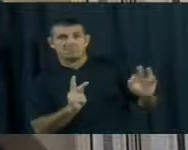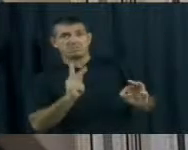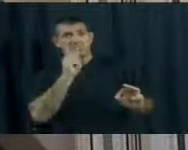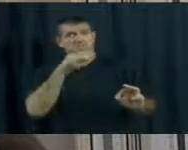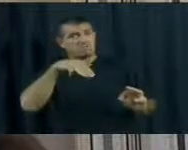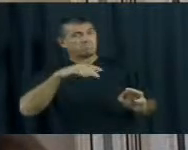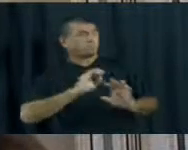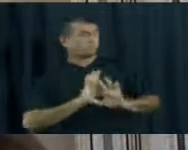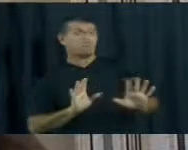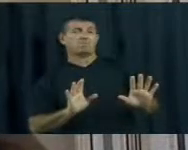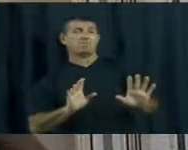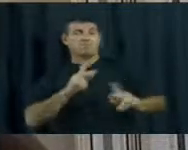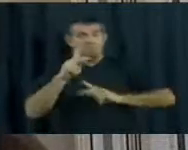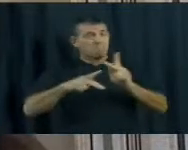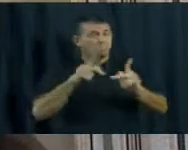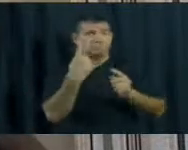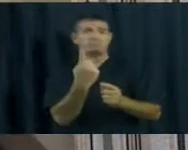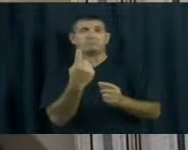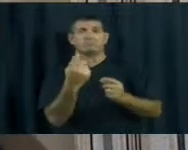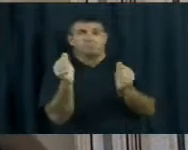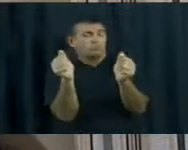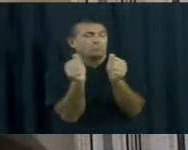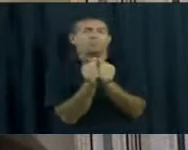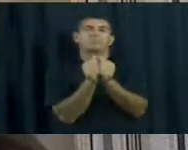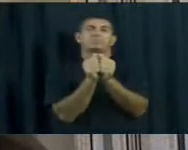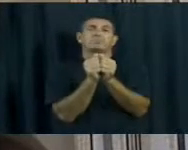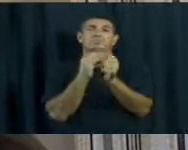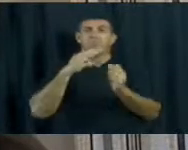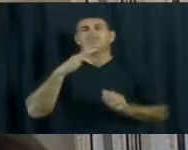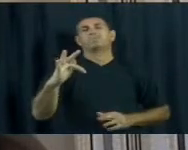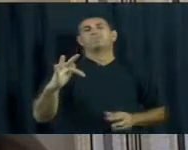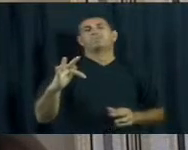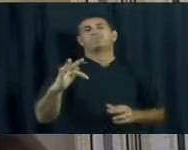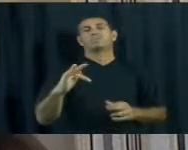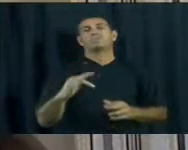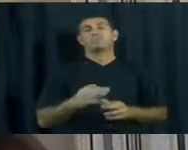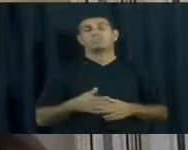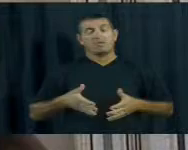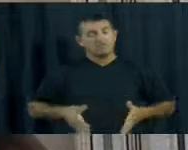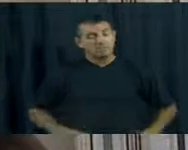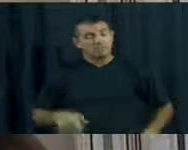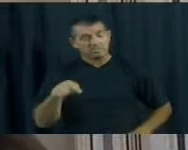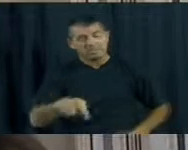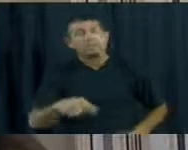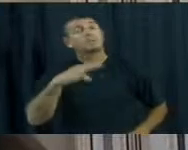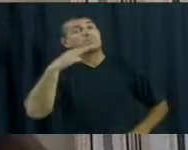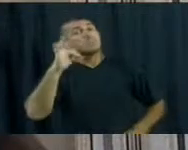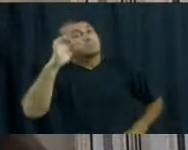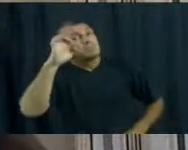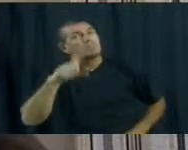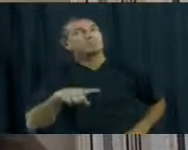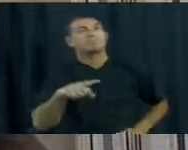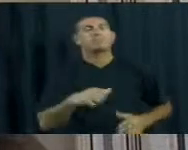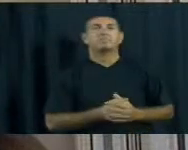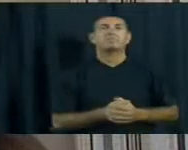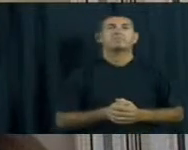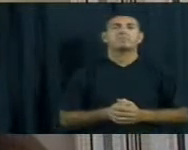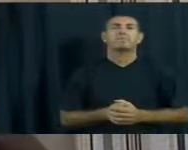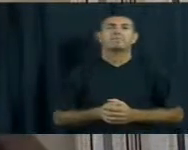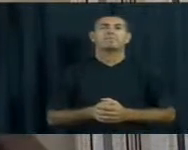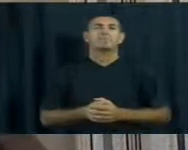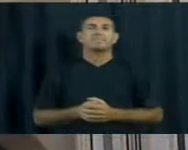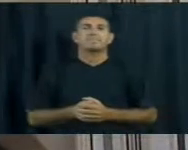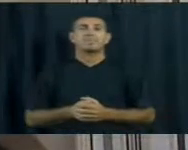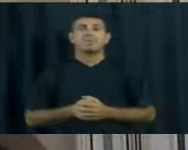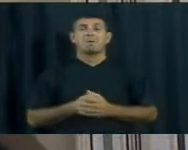mas o povo é um só. Todos nós somos cabofrienses. Isso tem que ser deixado bem claro. Infelizmente, o segundo distrito